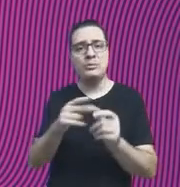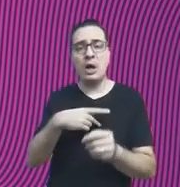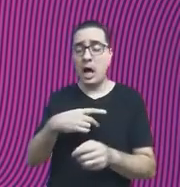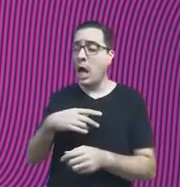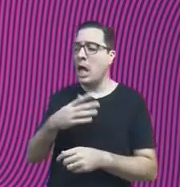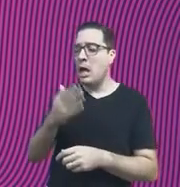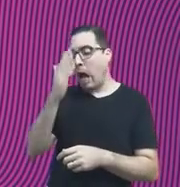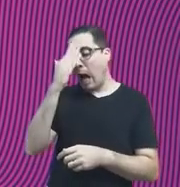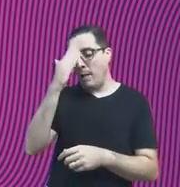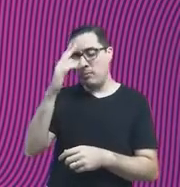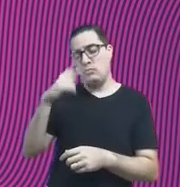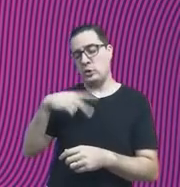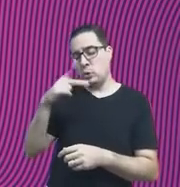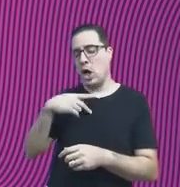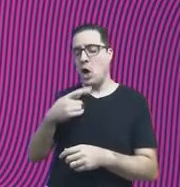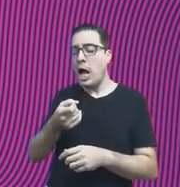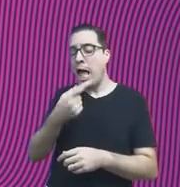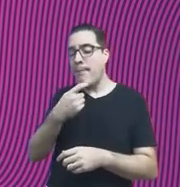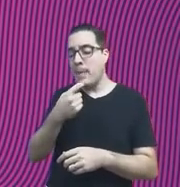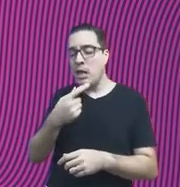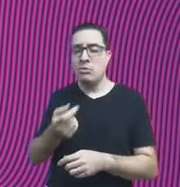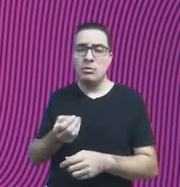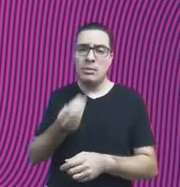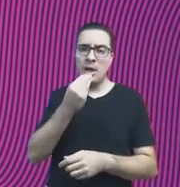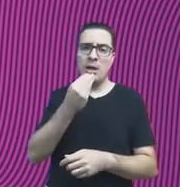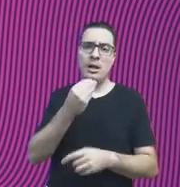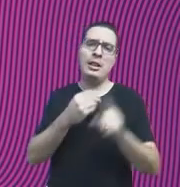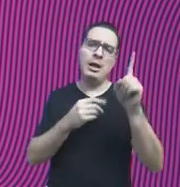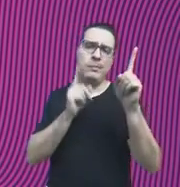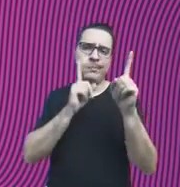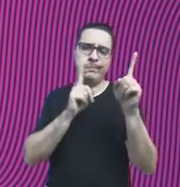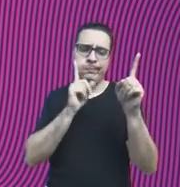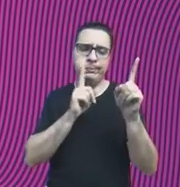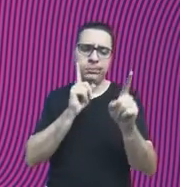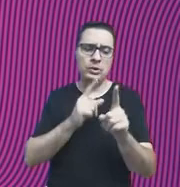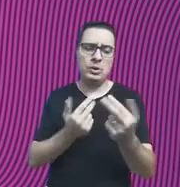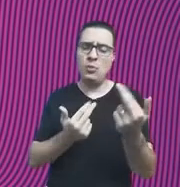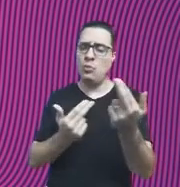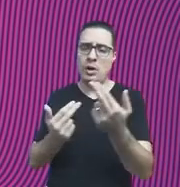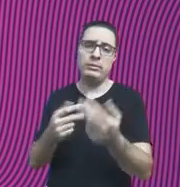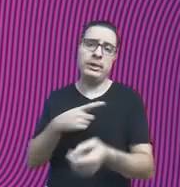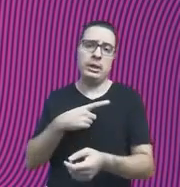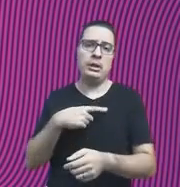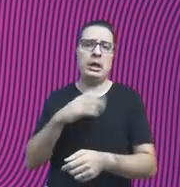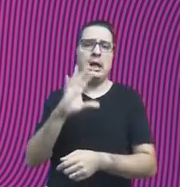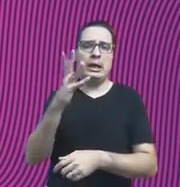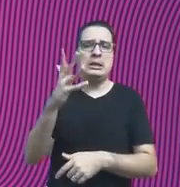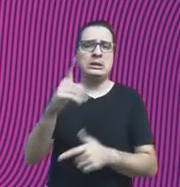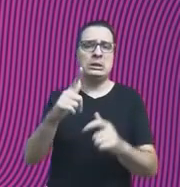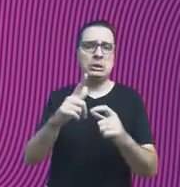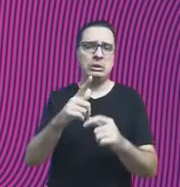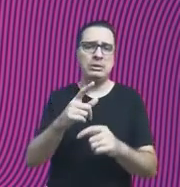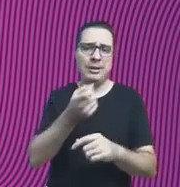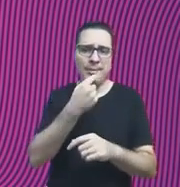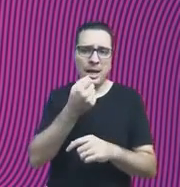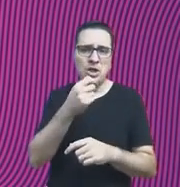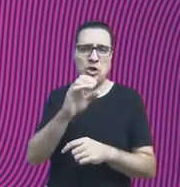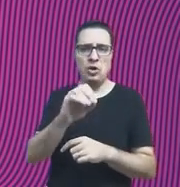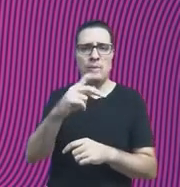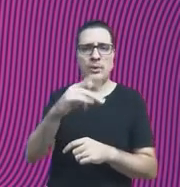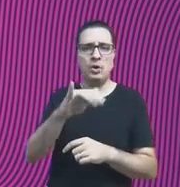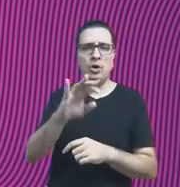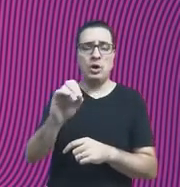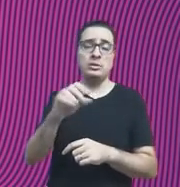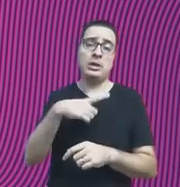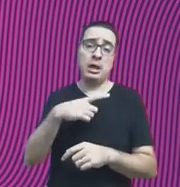ser um roteiro, e nos Estados Unidos também, veja aí a crise dos opioides. Quer dizer, isso significa que o Reino Unido implantou